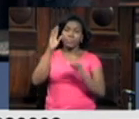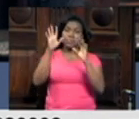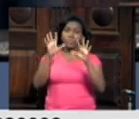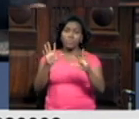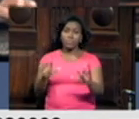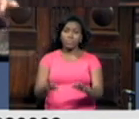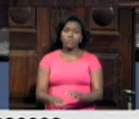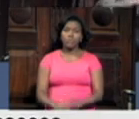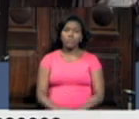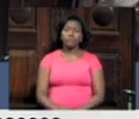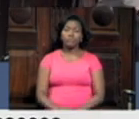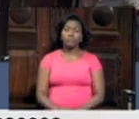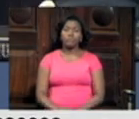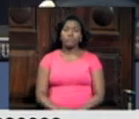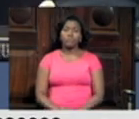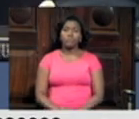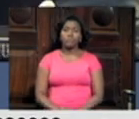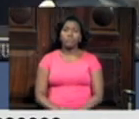abençoe.